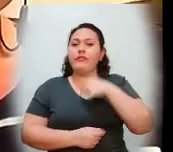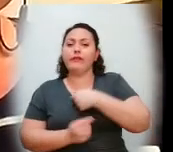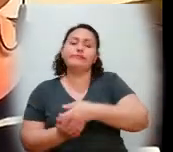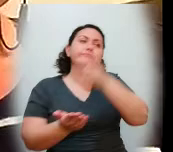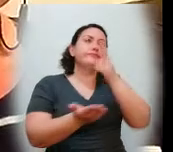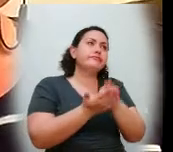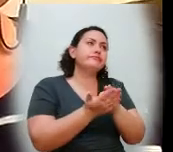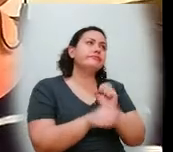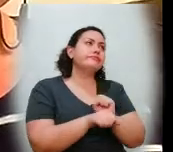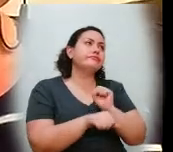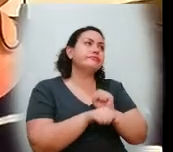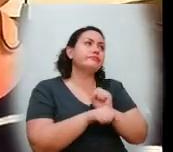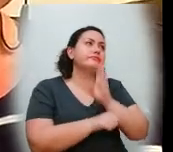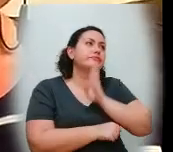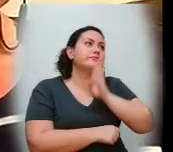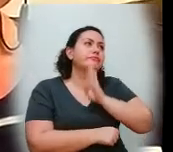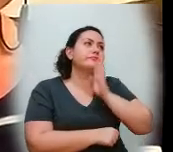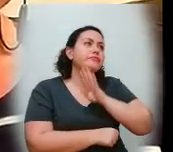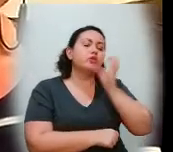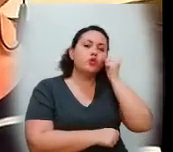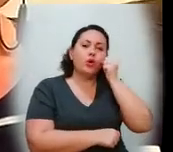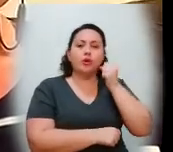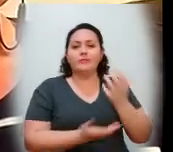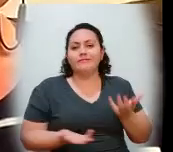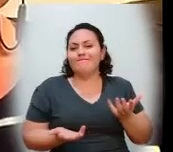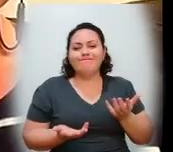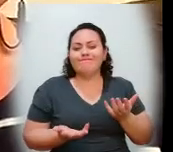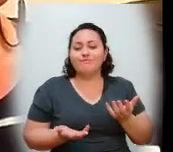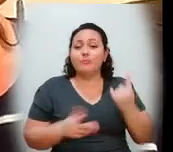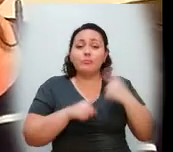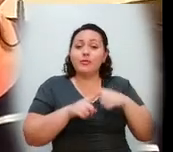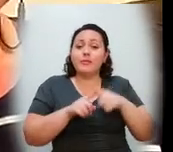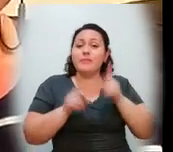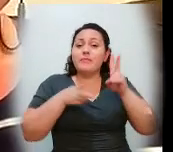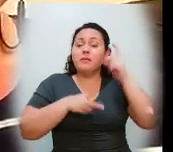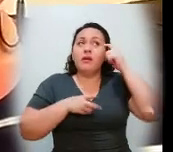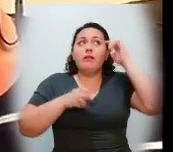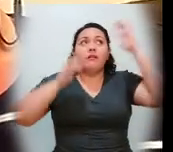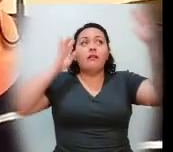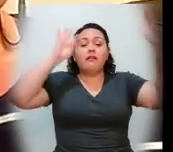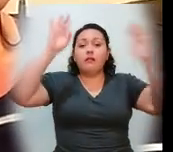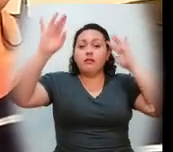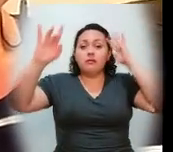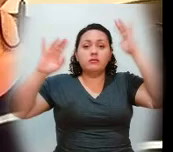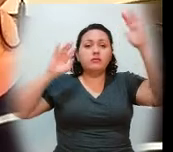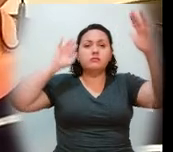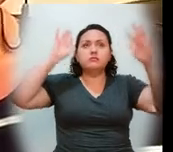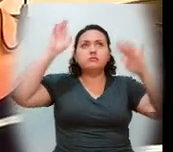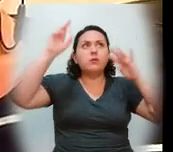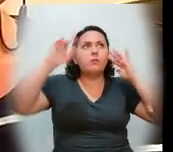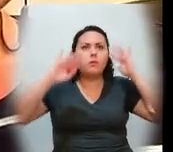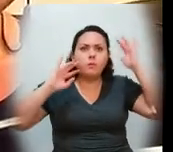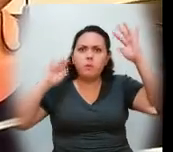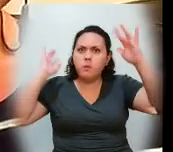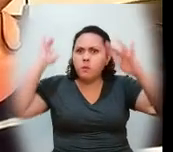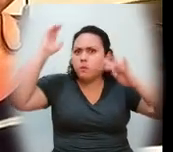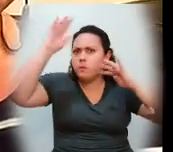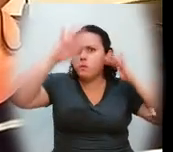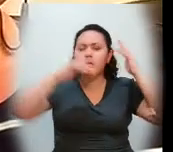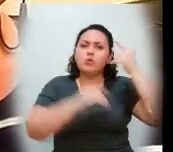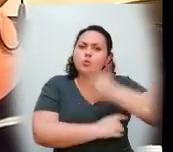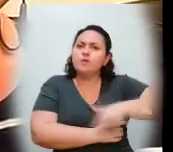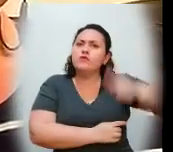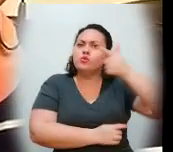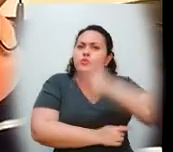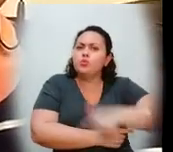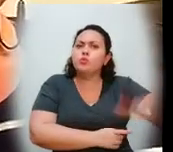que o sono venha, porque senão, principalmente aqueles pensamentos que vão ser, que eles vão ficando e vindo várias